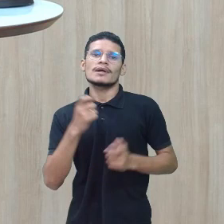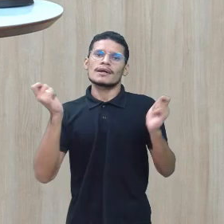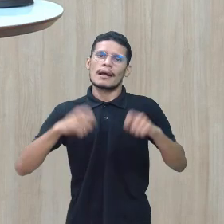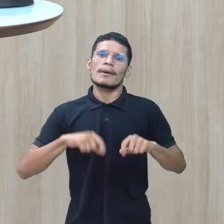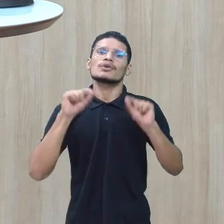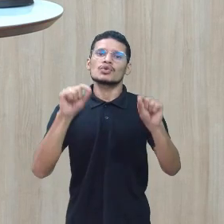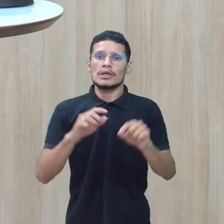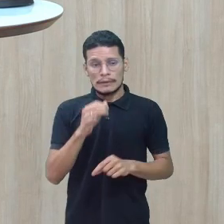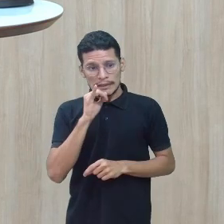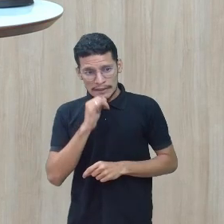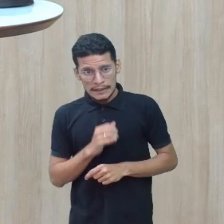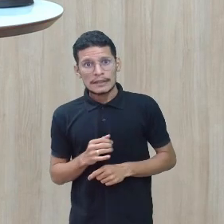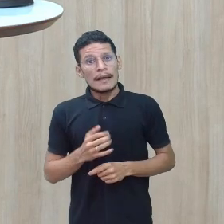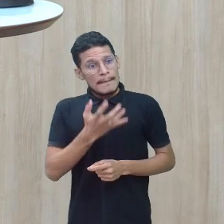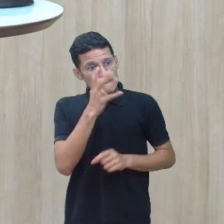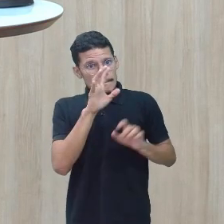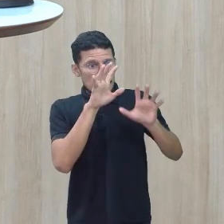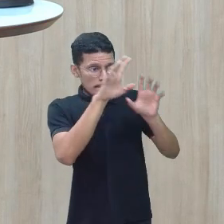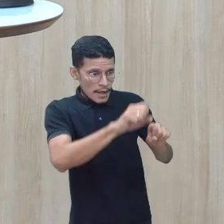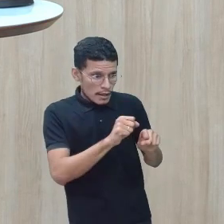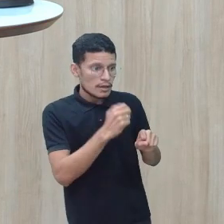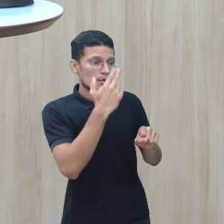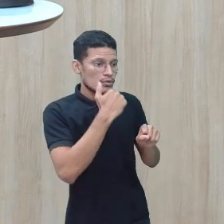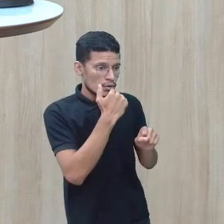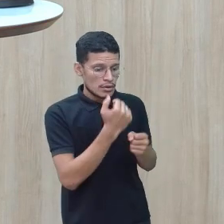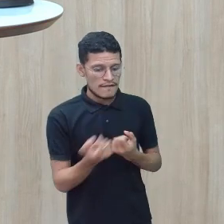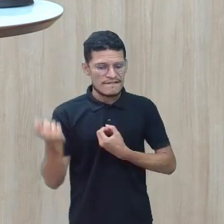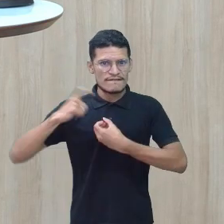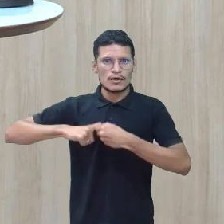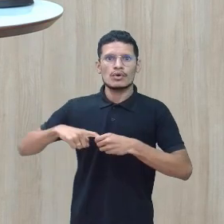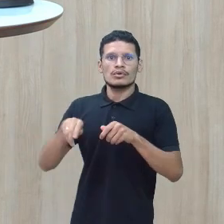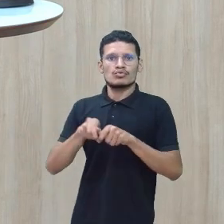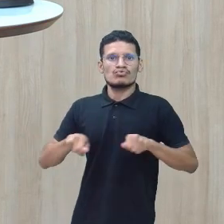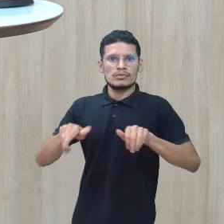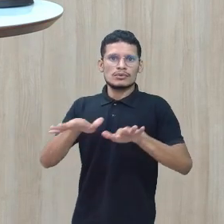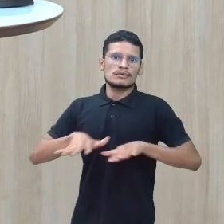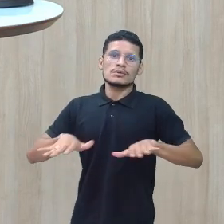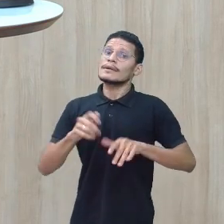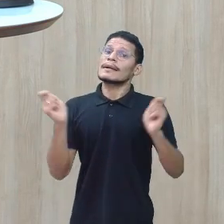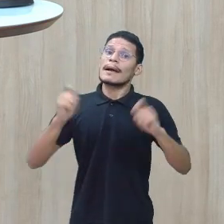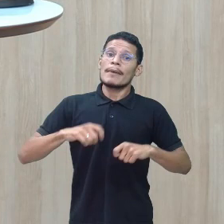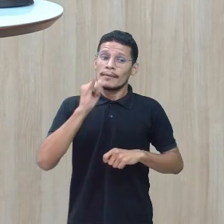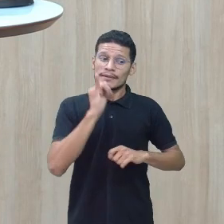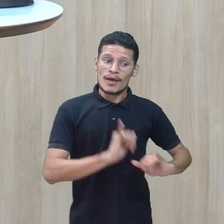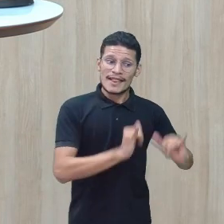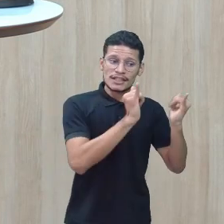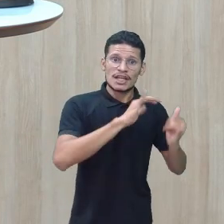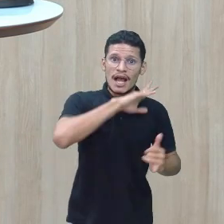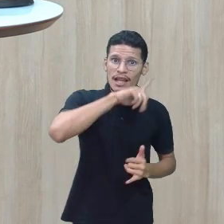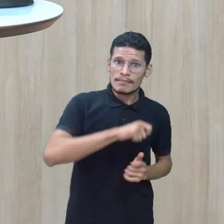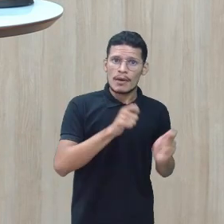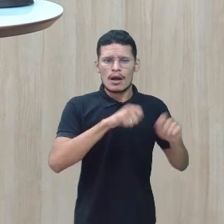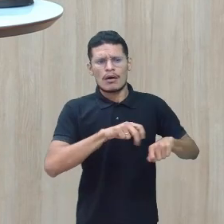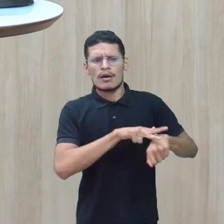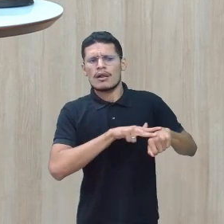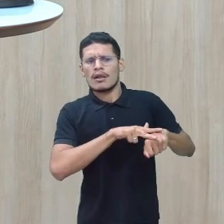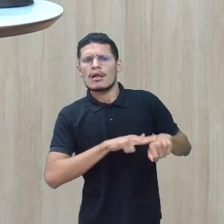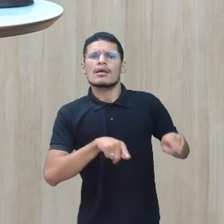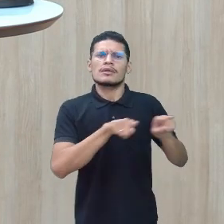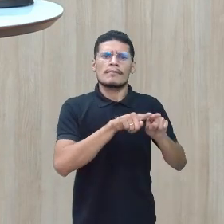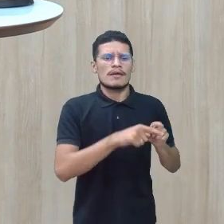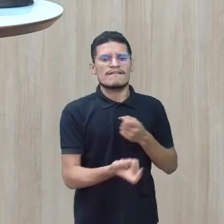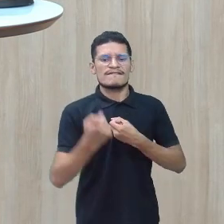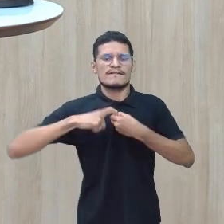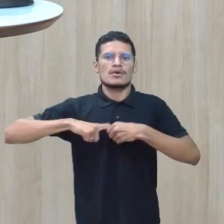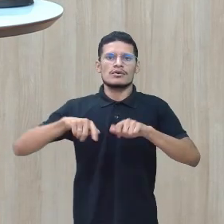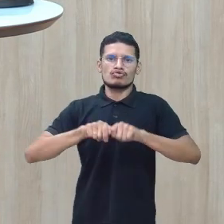dos nutrientes ao solo. Vão devolver toda a energia desses seres aqui para o solo, fazendo com